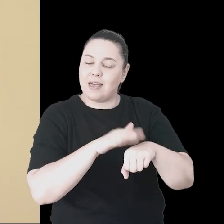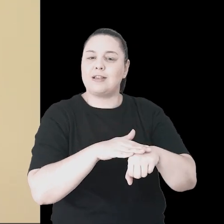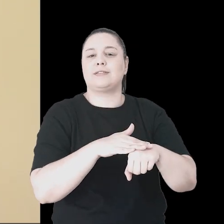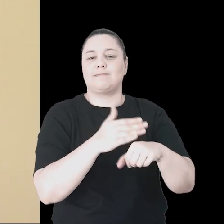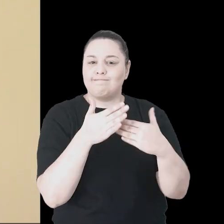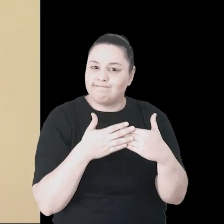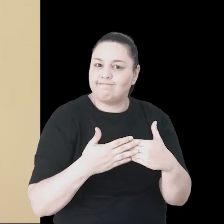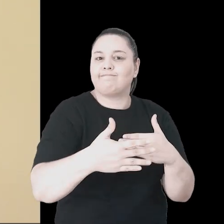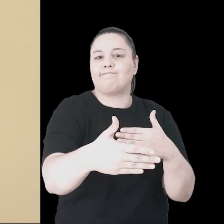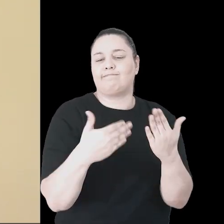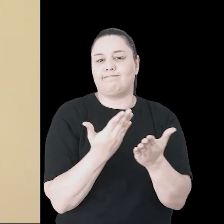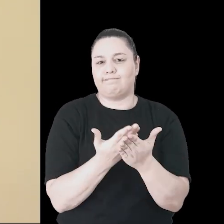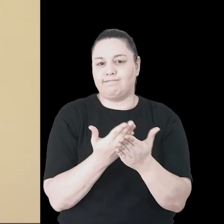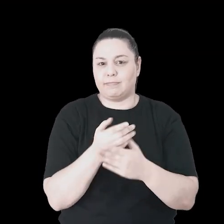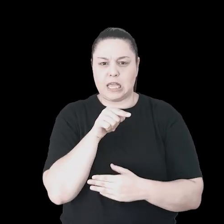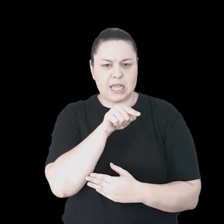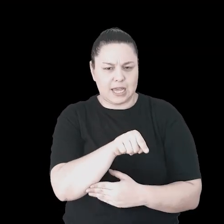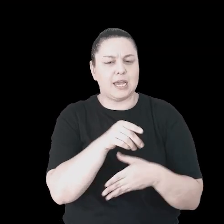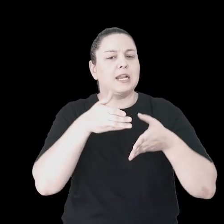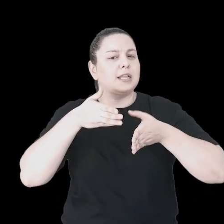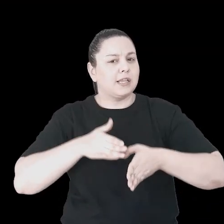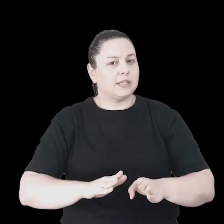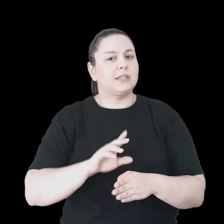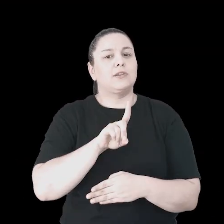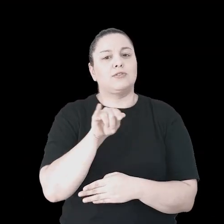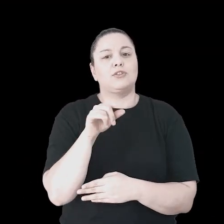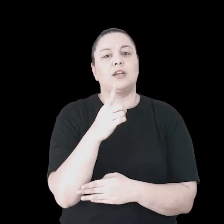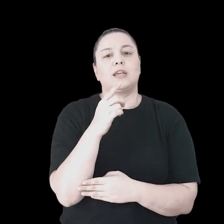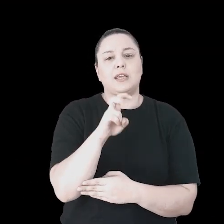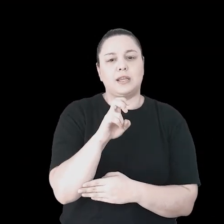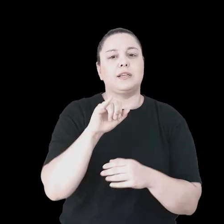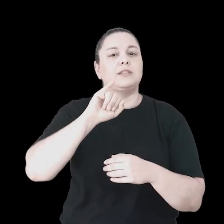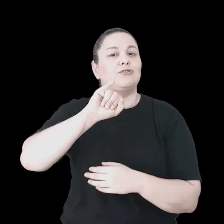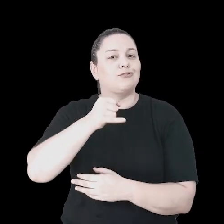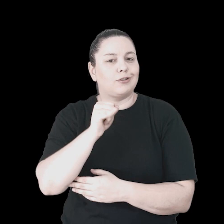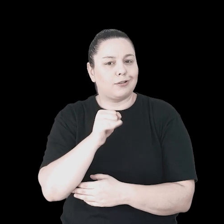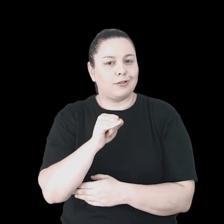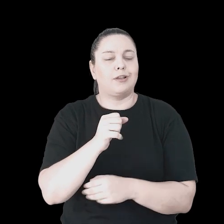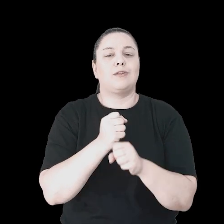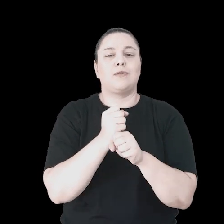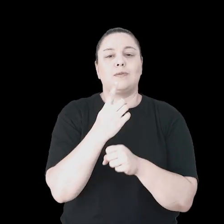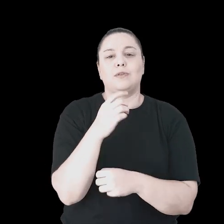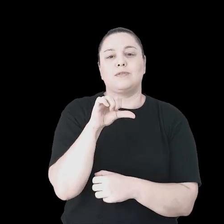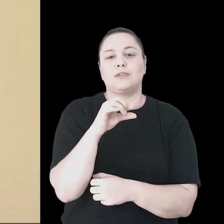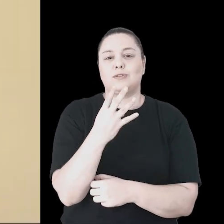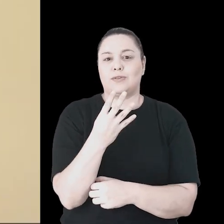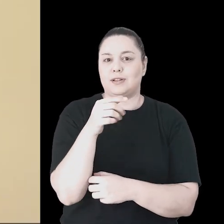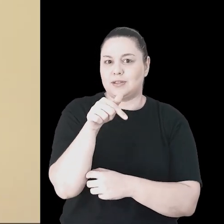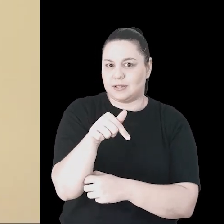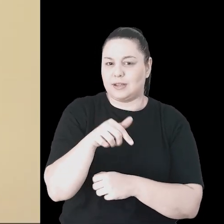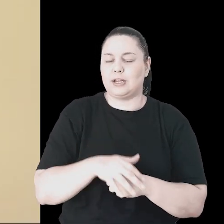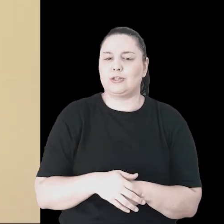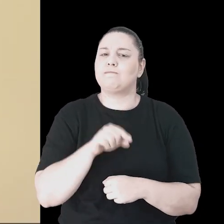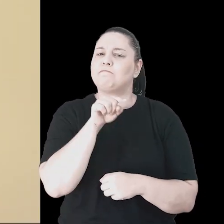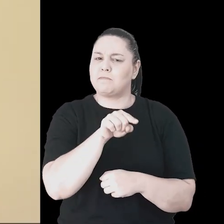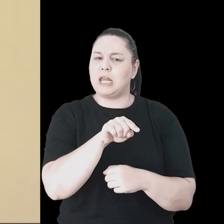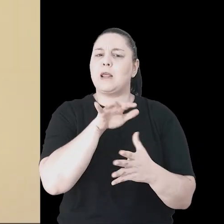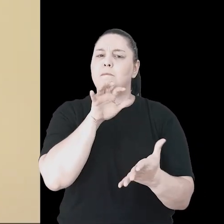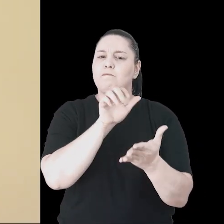foi iniciada. Martin Chalf é um biólogo estadunidense nascido em 15 de janeiro de